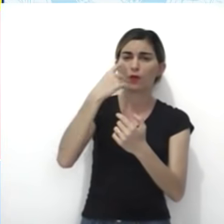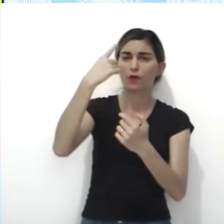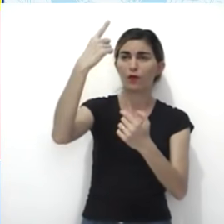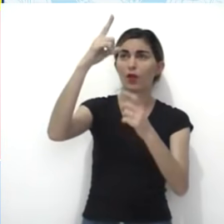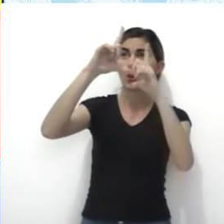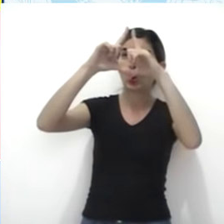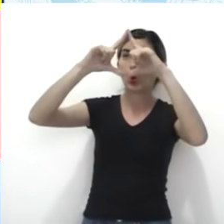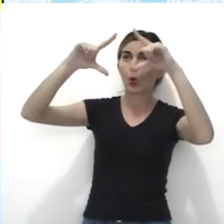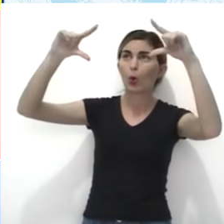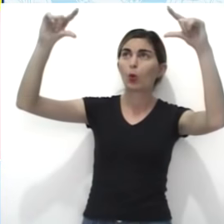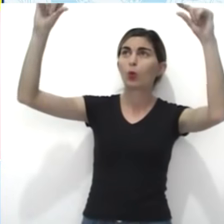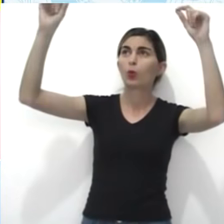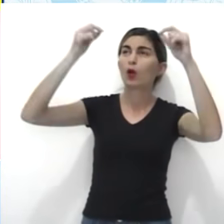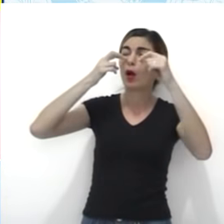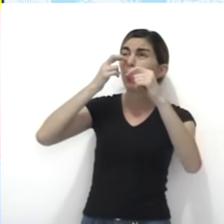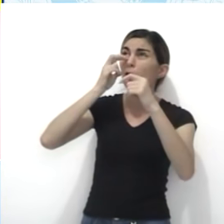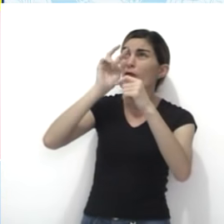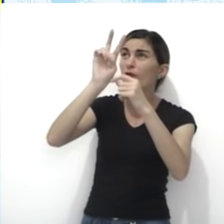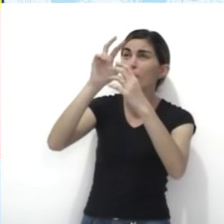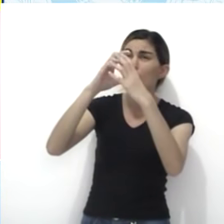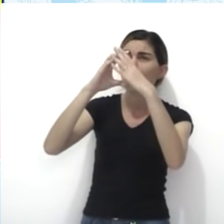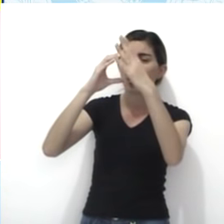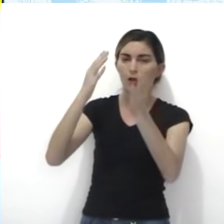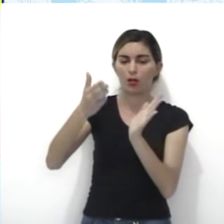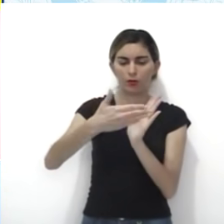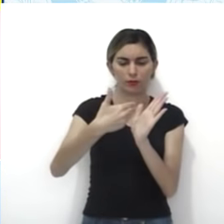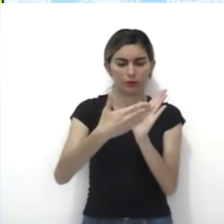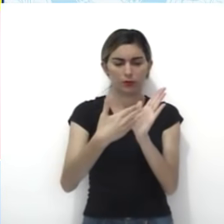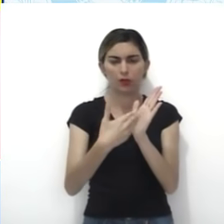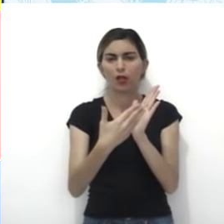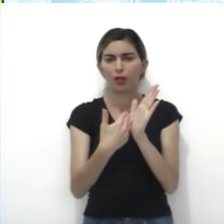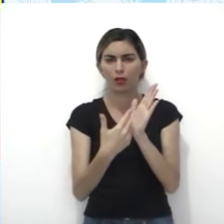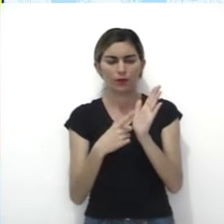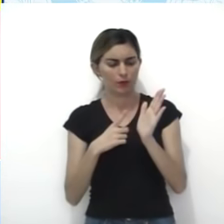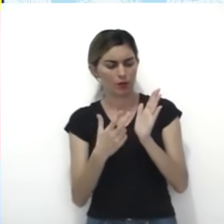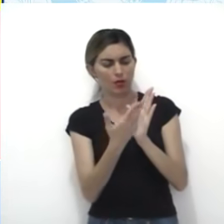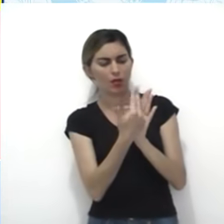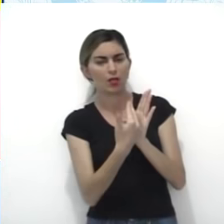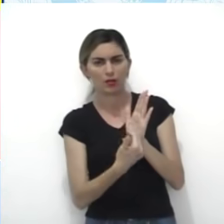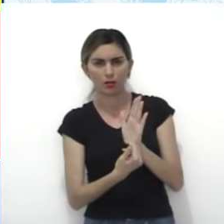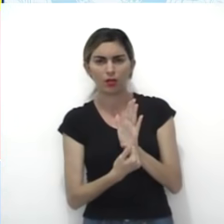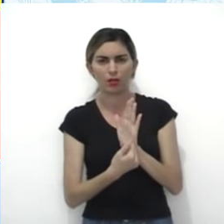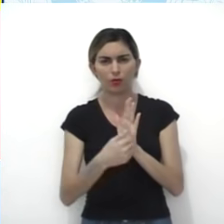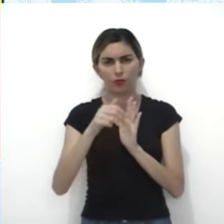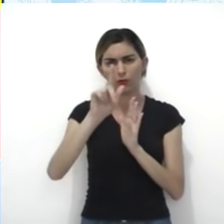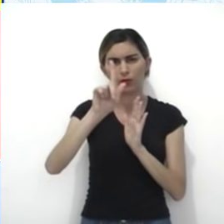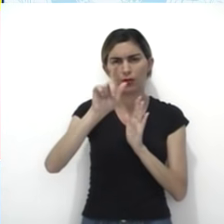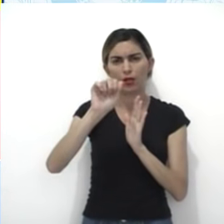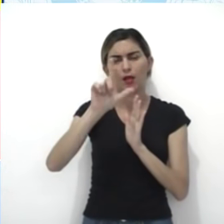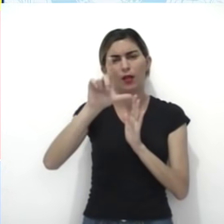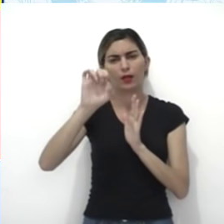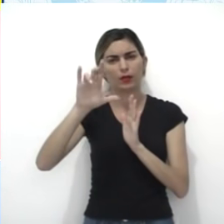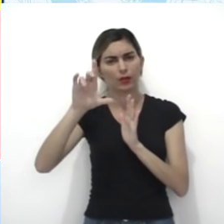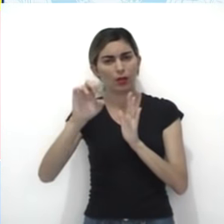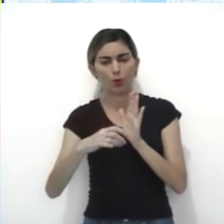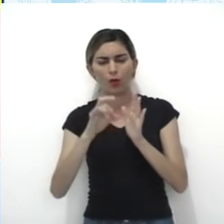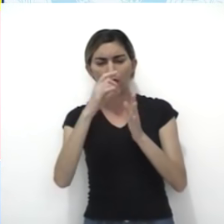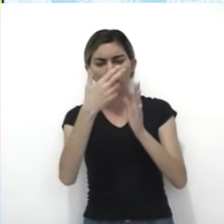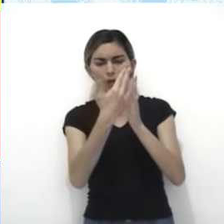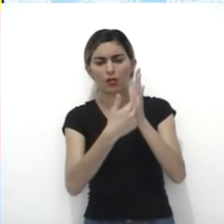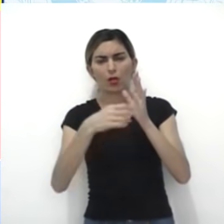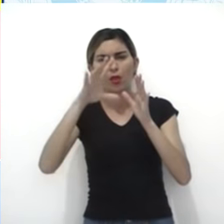ver a superfície da lua vocês estão vendo a imagem do livro que apresenta os desenhos de galileu onde ele